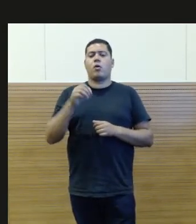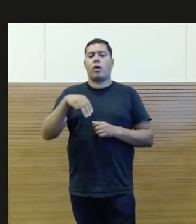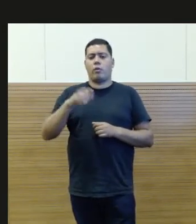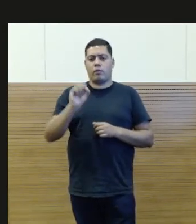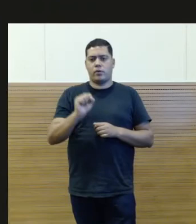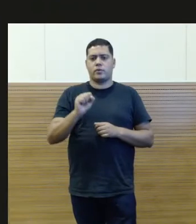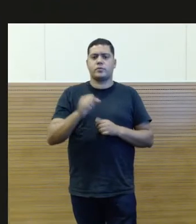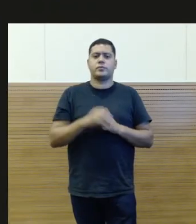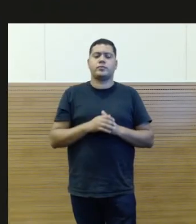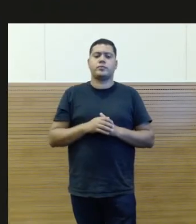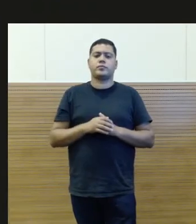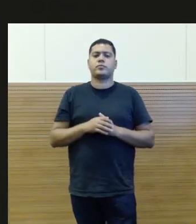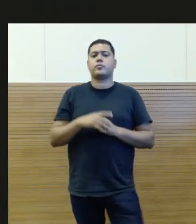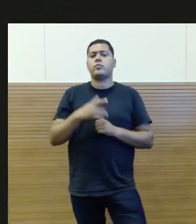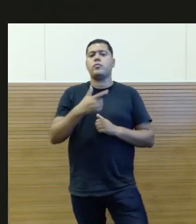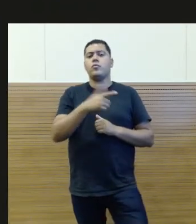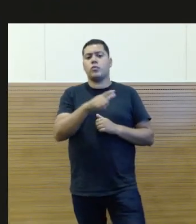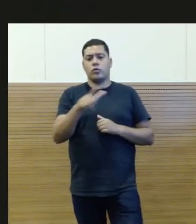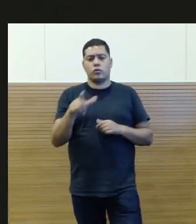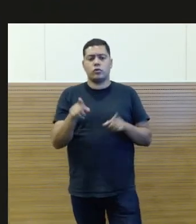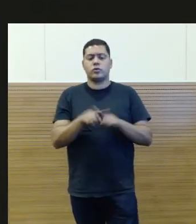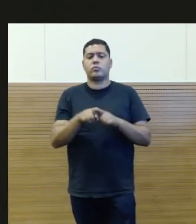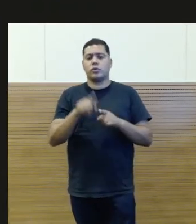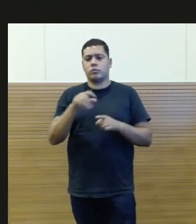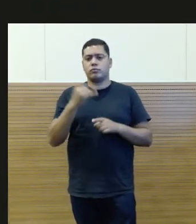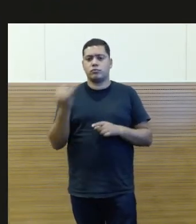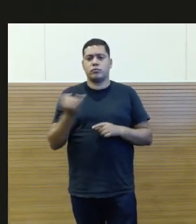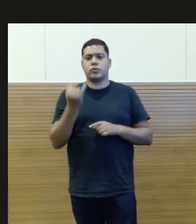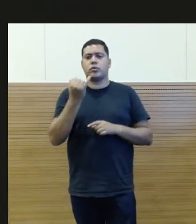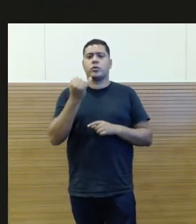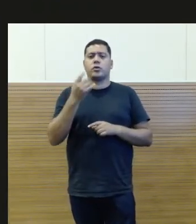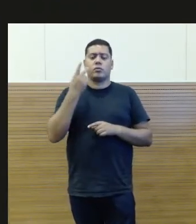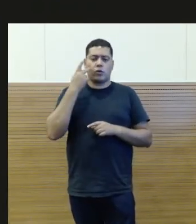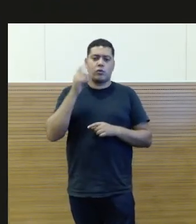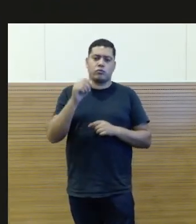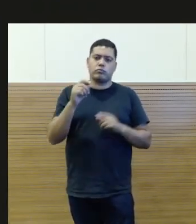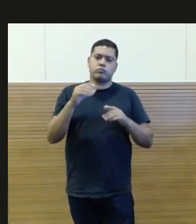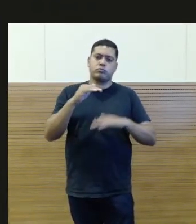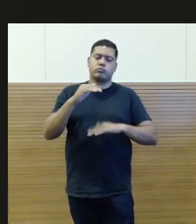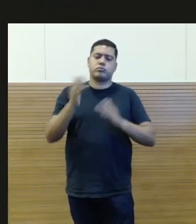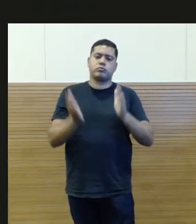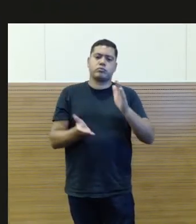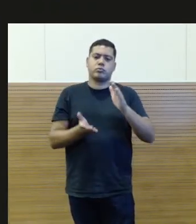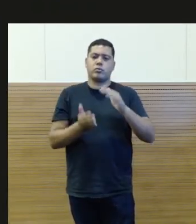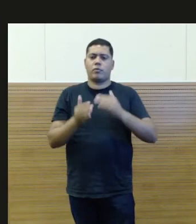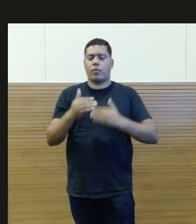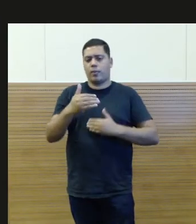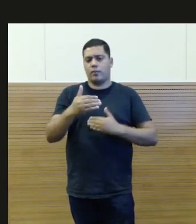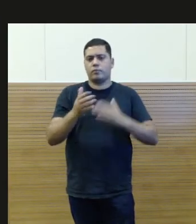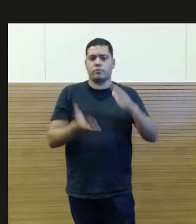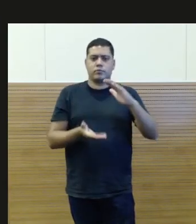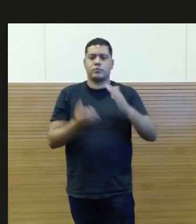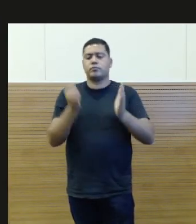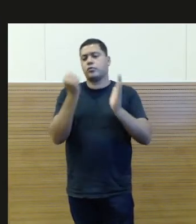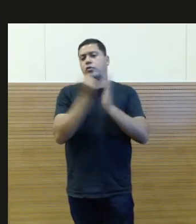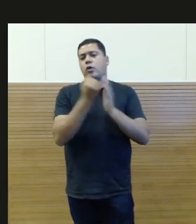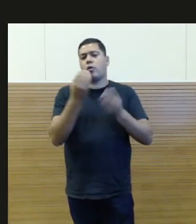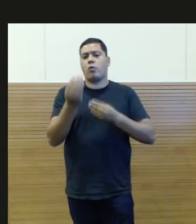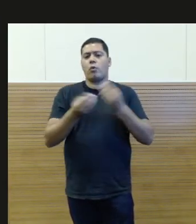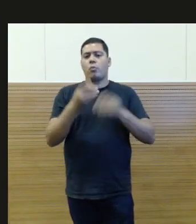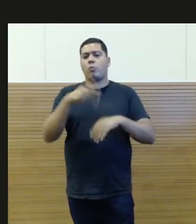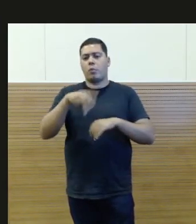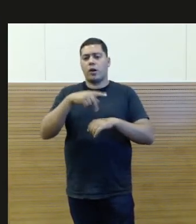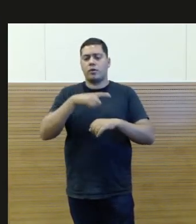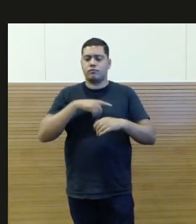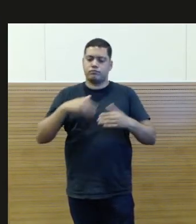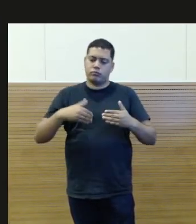Saúde. Aí, os outros elementos que são importantes em relação à rotulagem, que a gente sempre comenta, e os países têm avançado nesse sentido